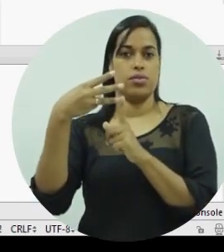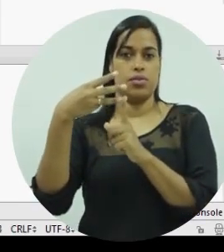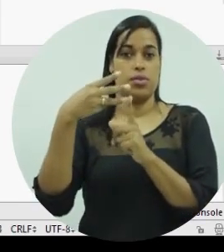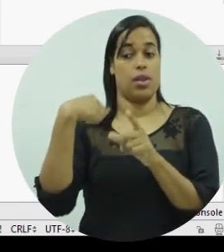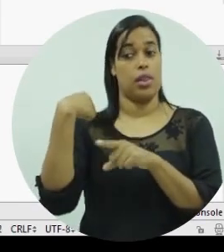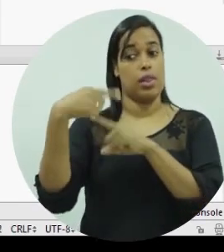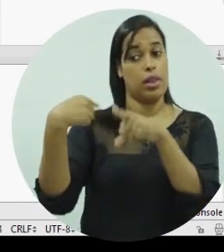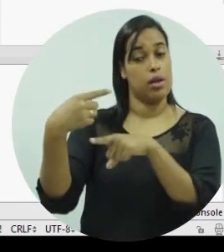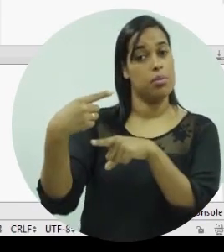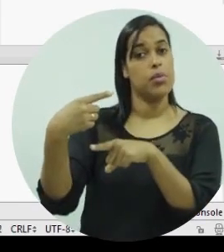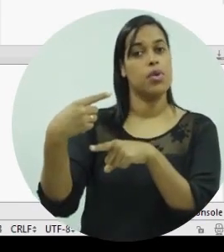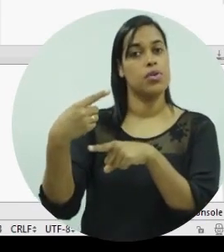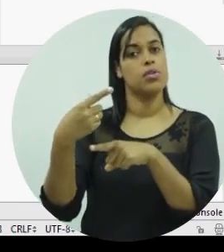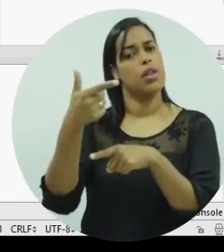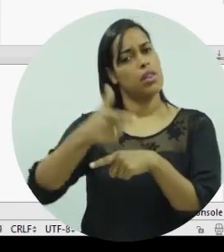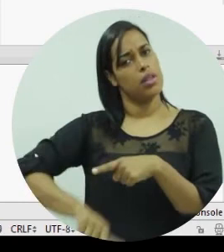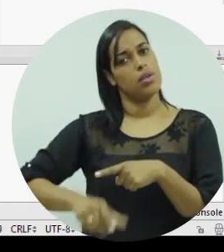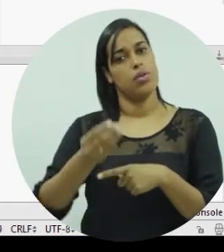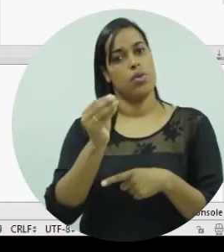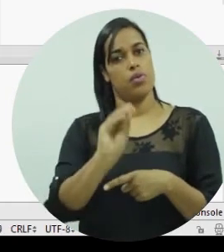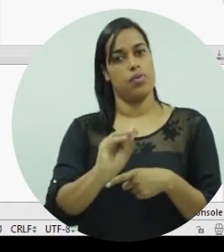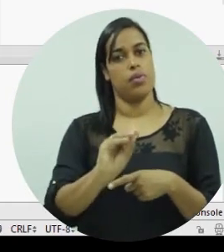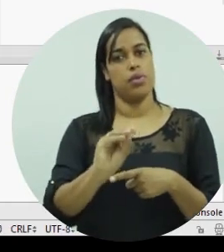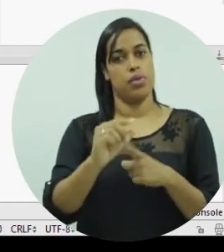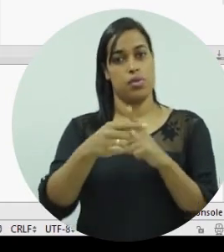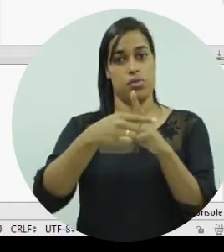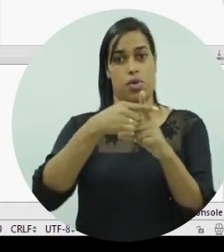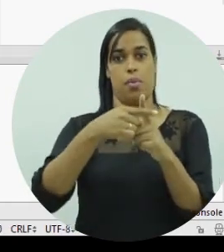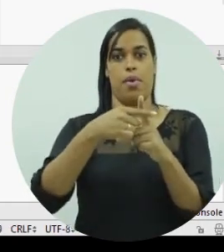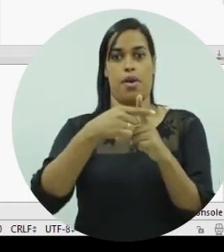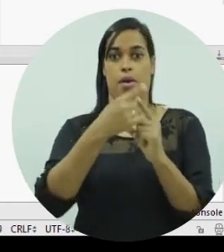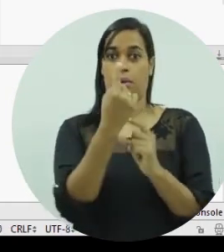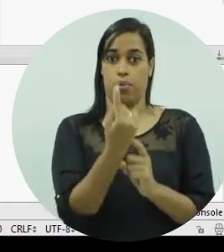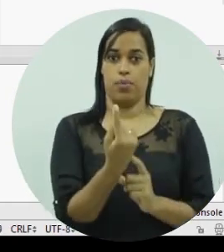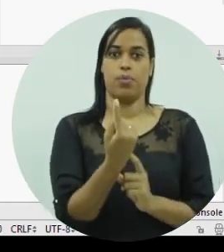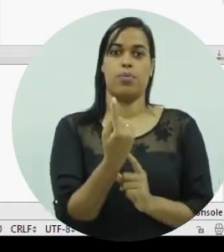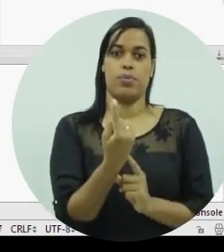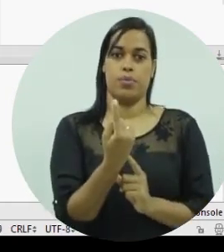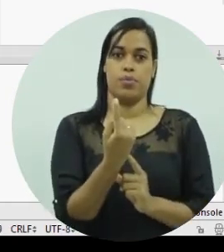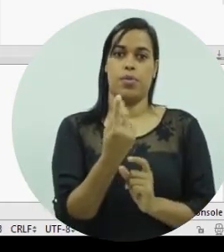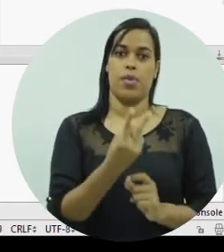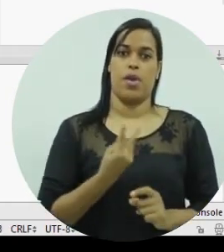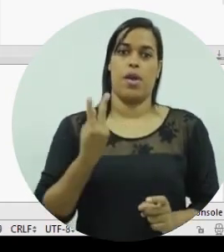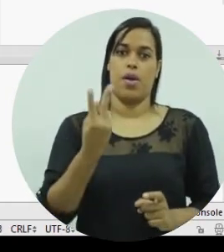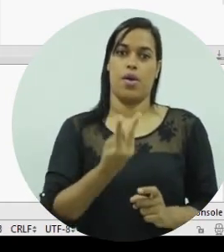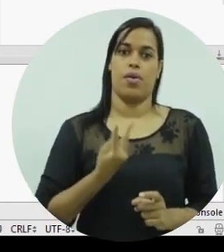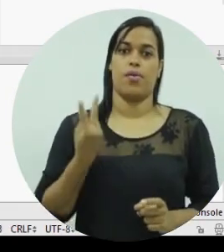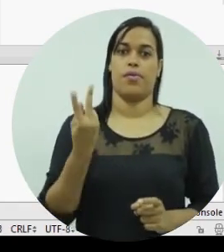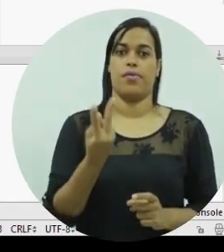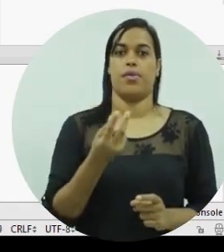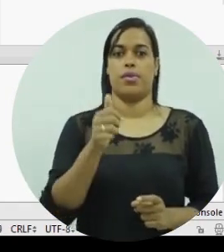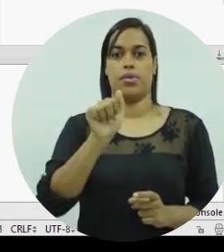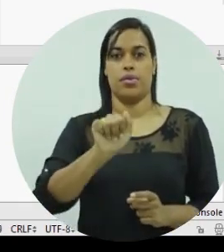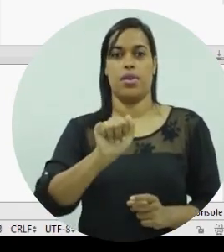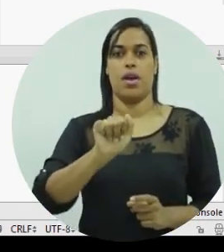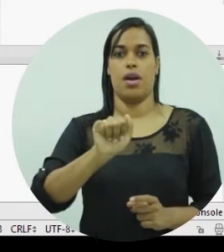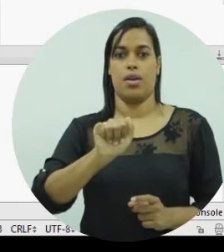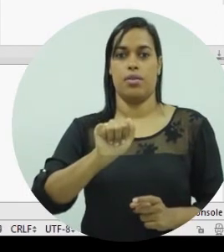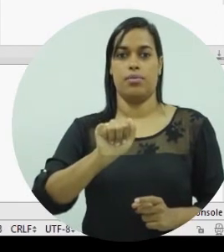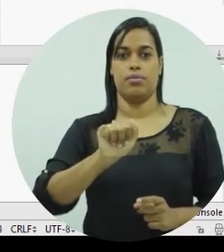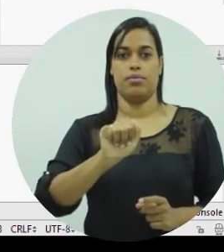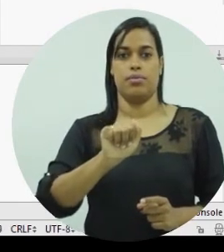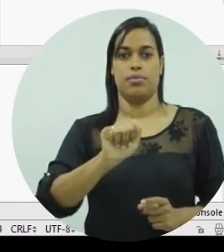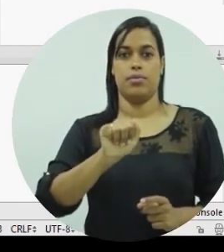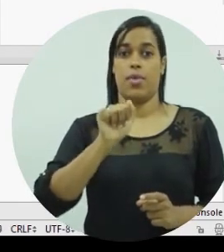disso, ele acrescenta, vai somar 1 ao valor de A. A agora